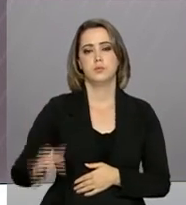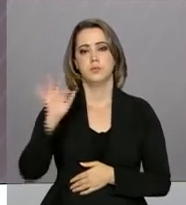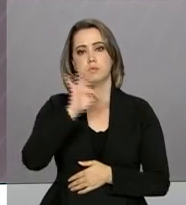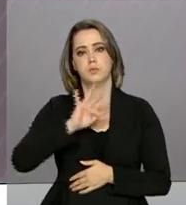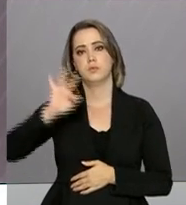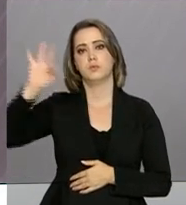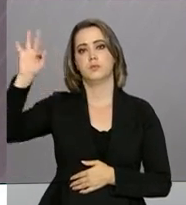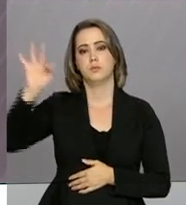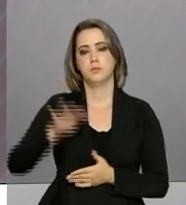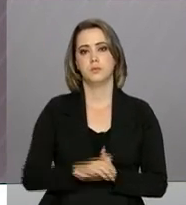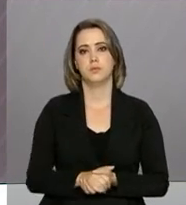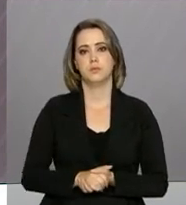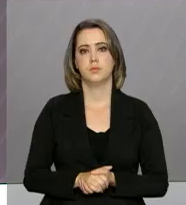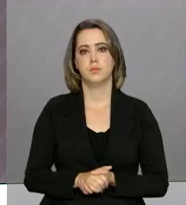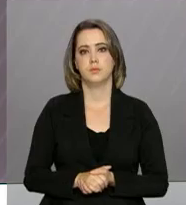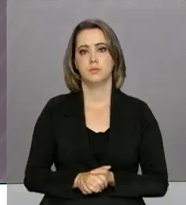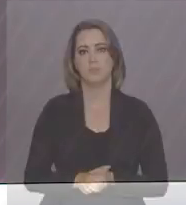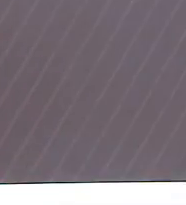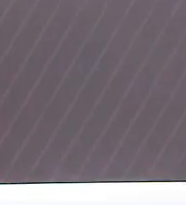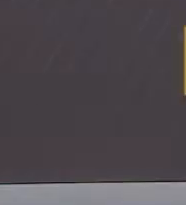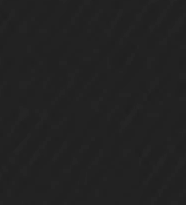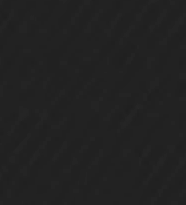a tv do governo federal